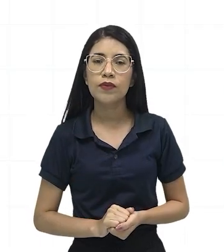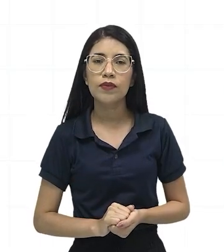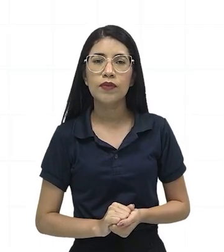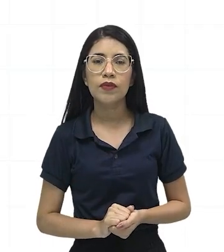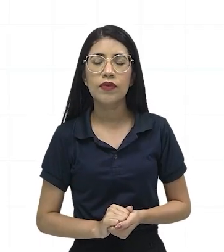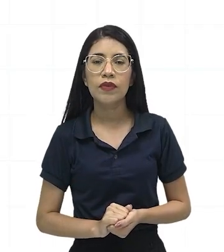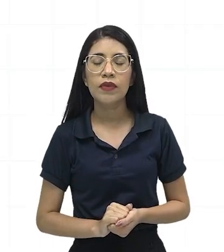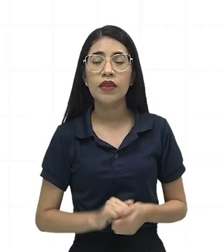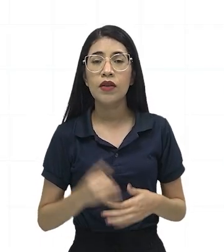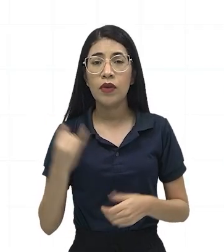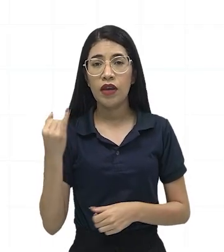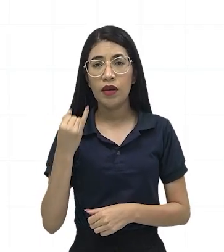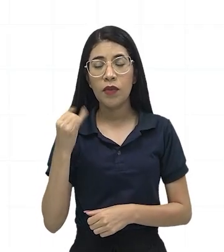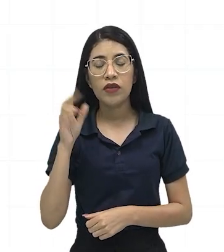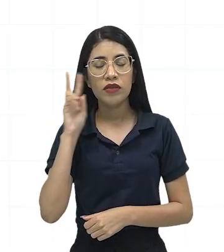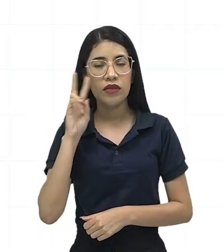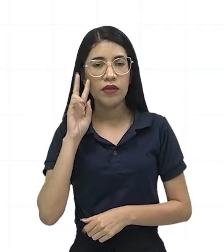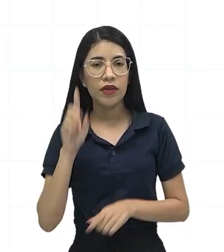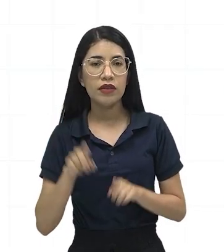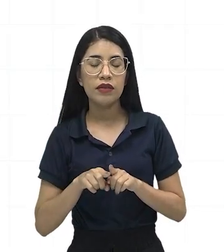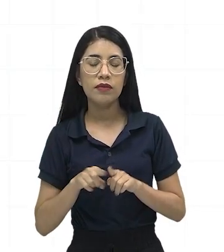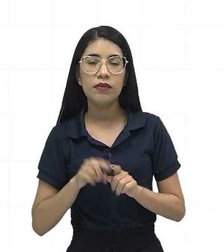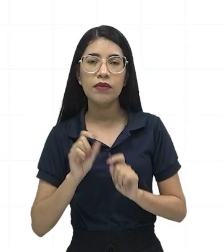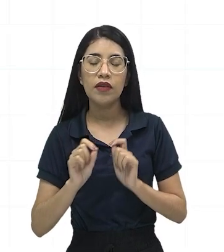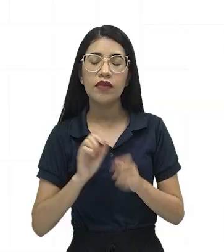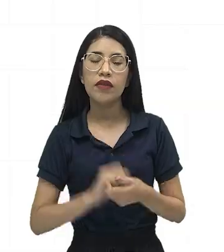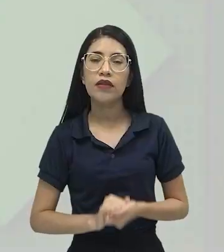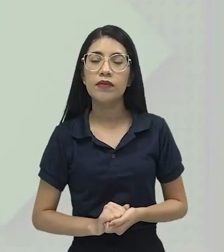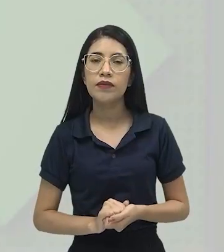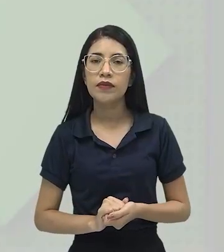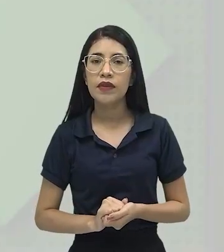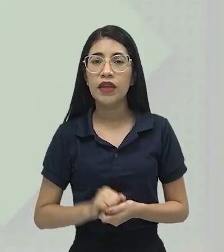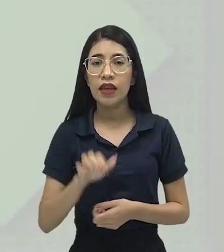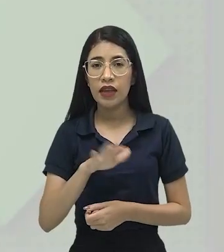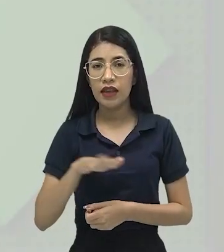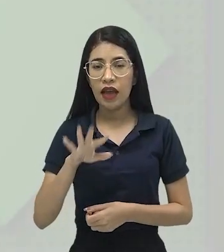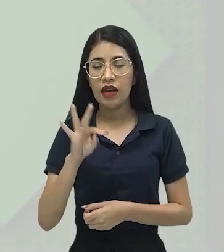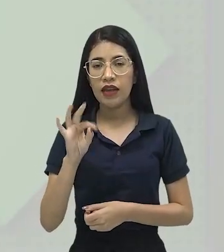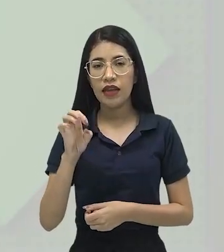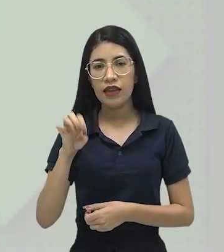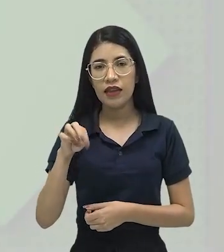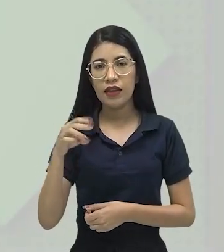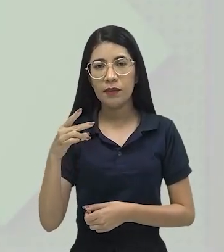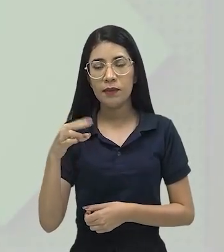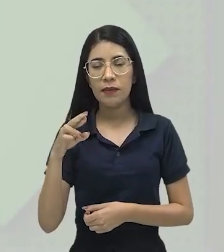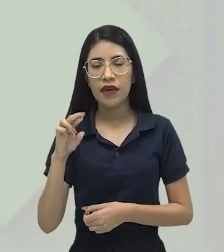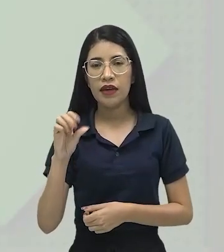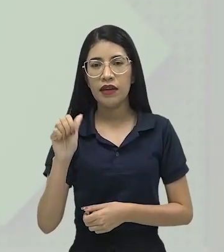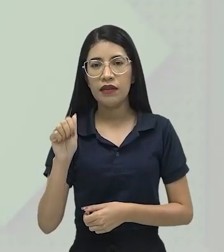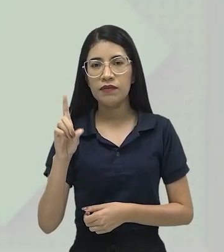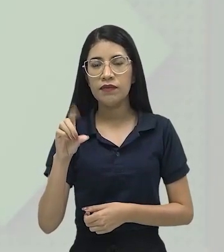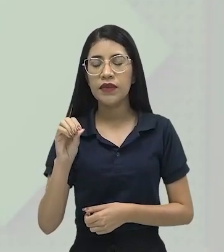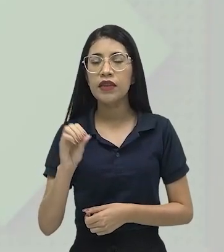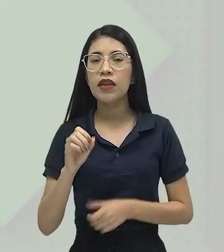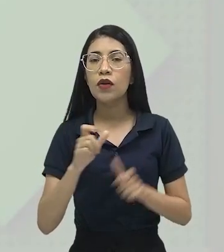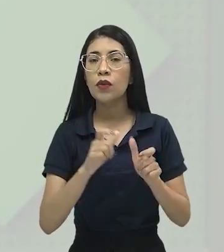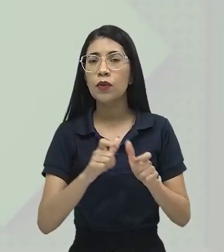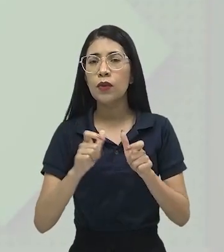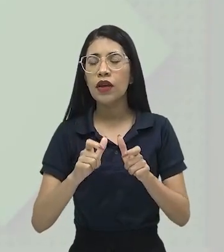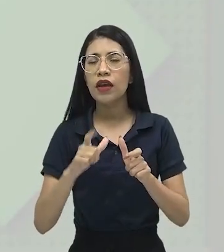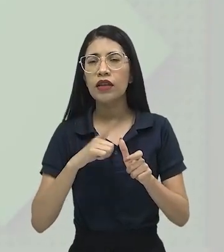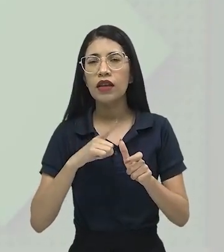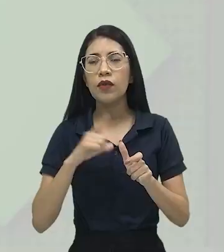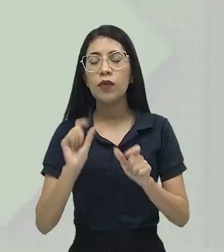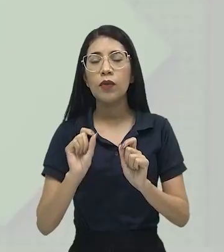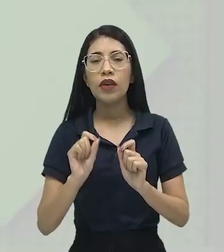aqui é importante a gente lembrar que na zona temperada são aqueles lugares que terão ali as